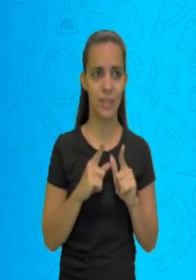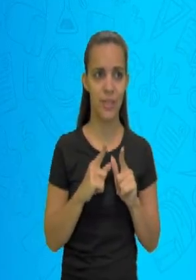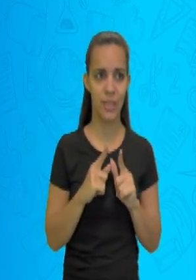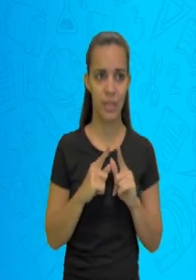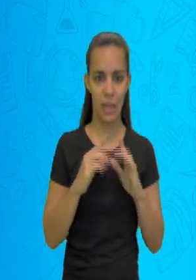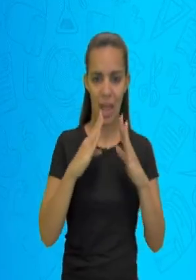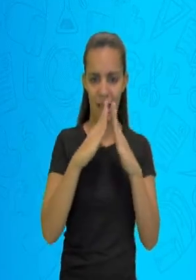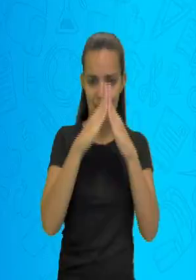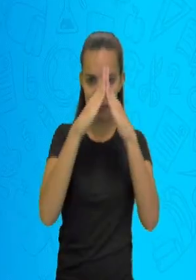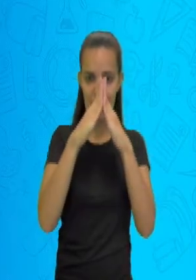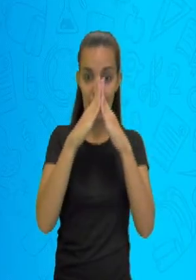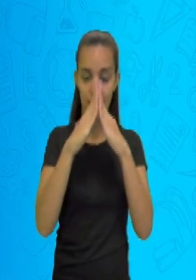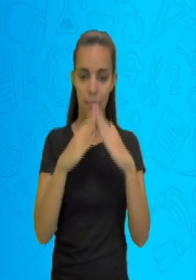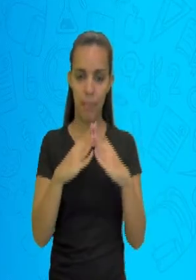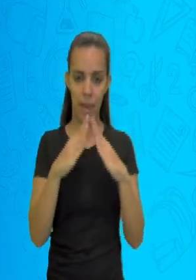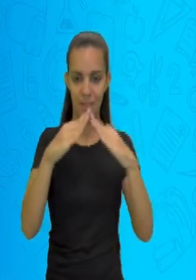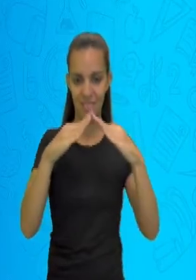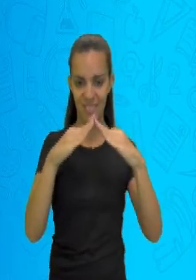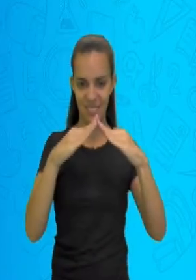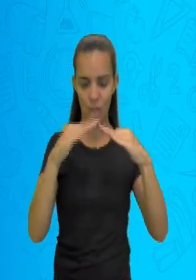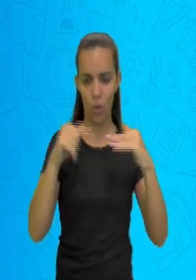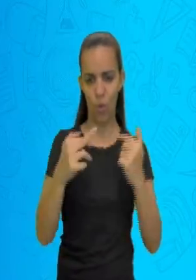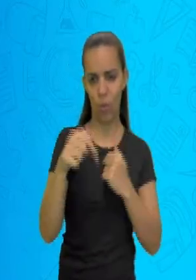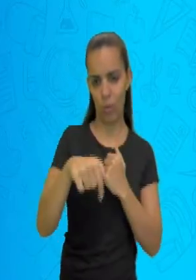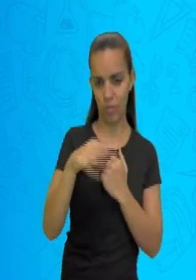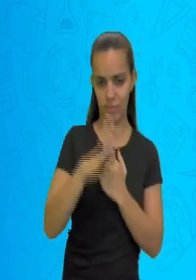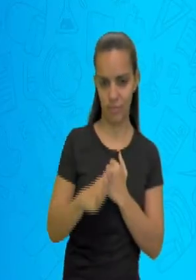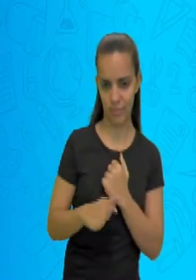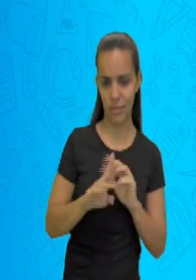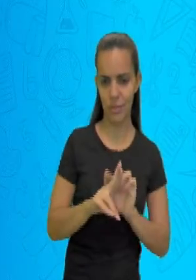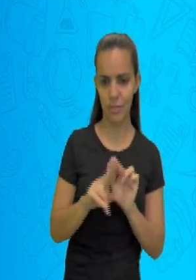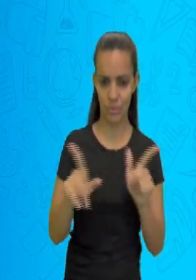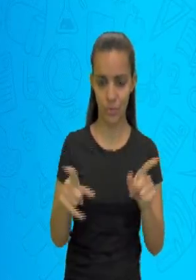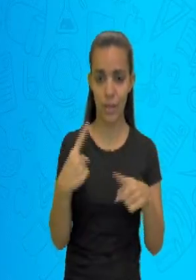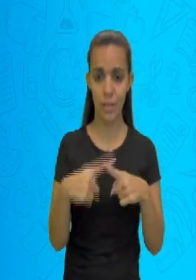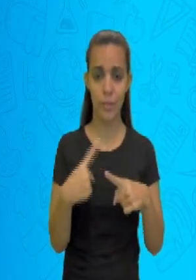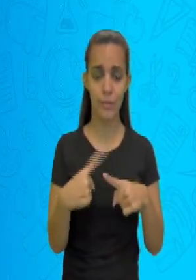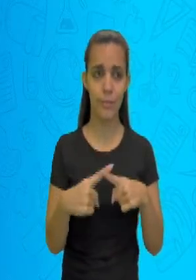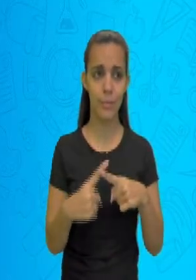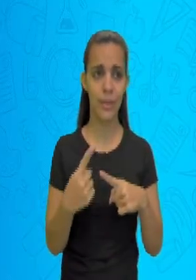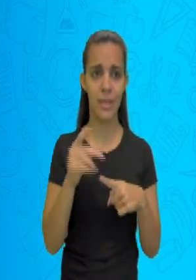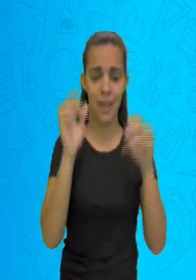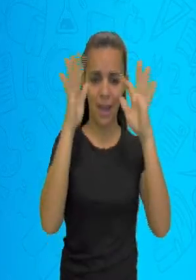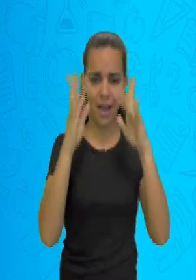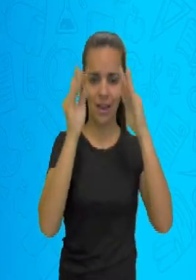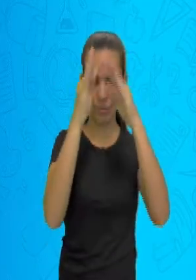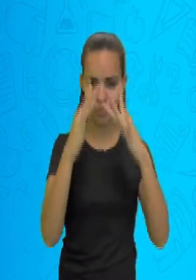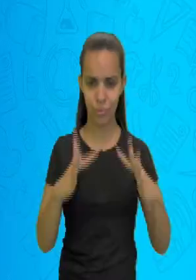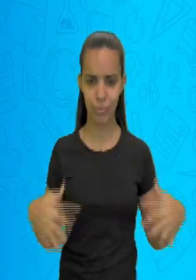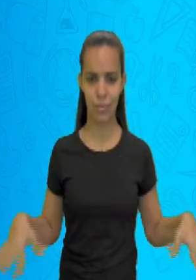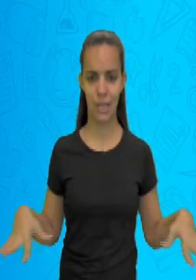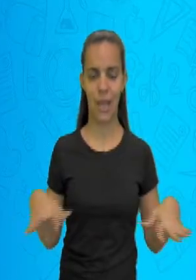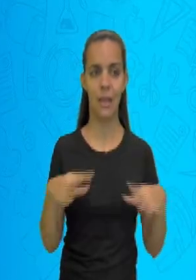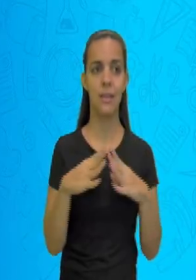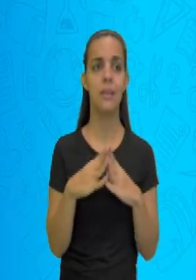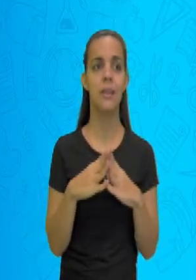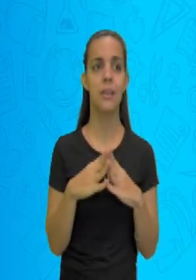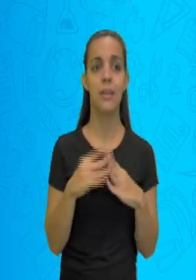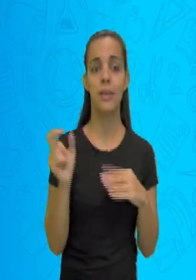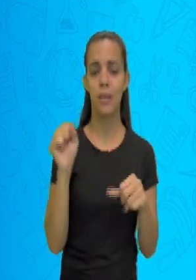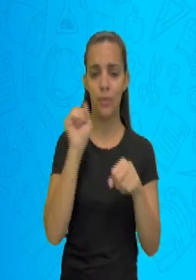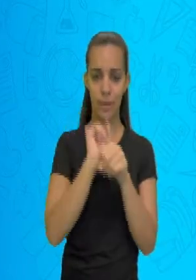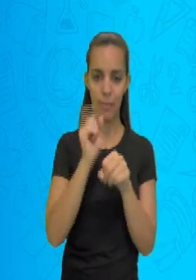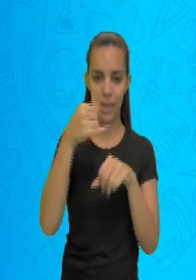acumule e pese muito naquele telhado e ele possa cair. Então, aquela construção naquele tipo